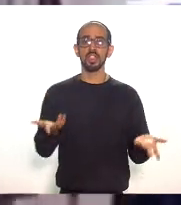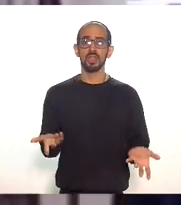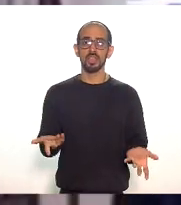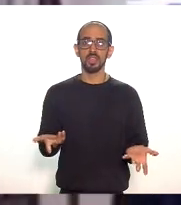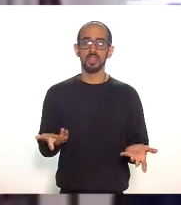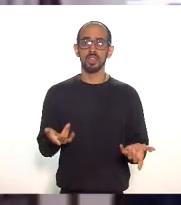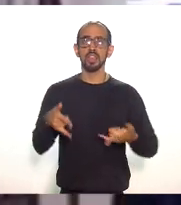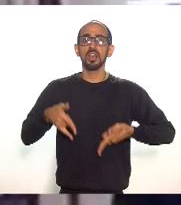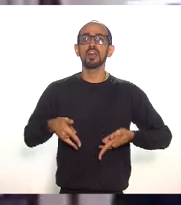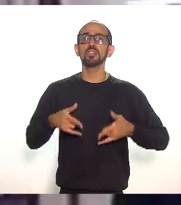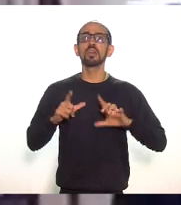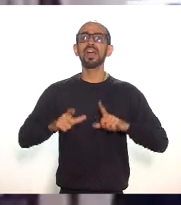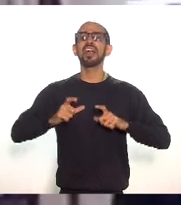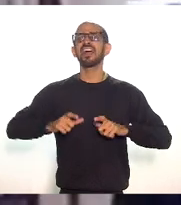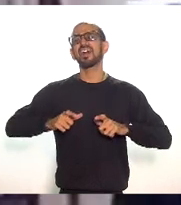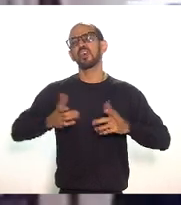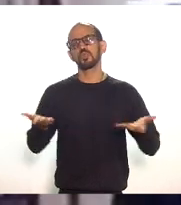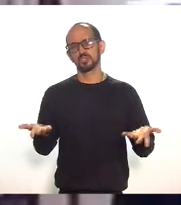uma certa